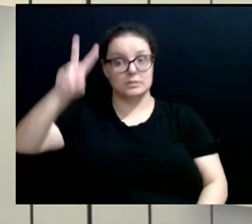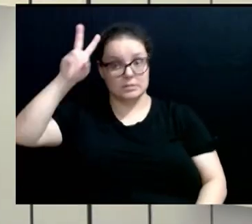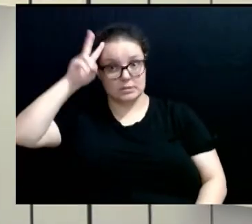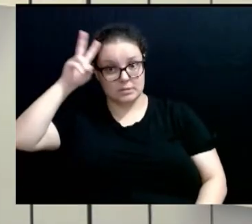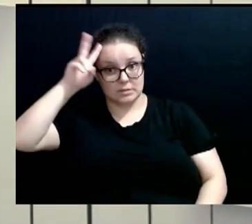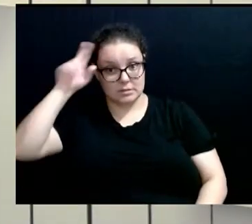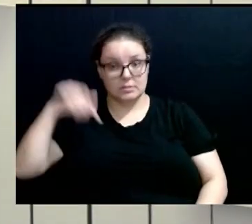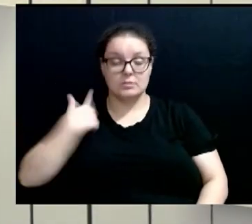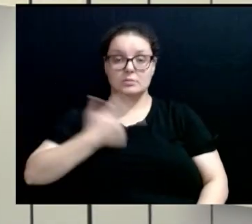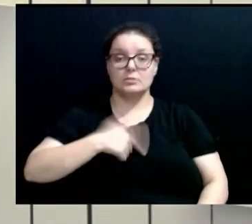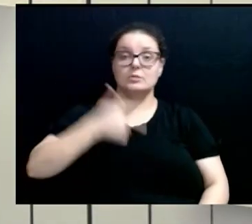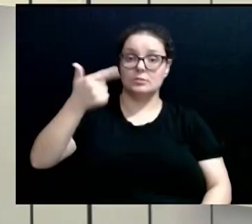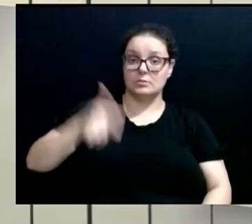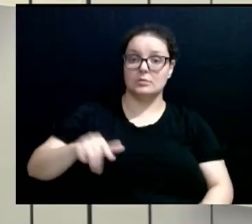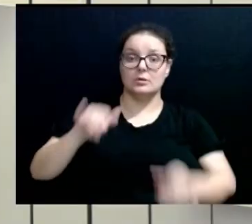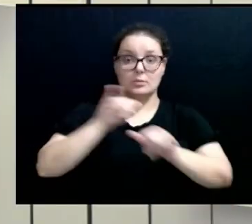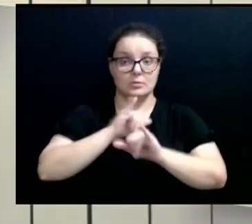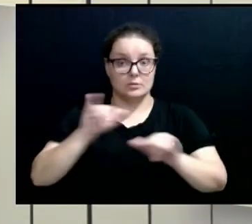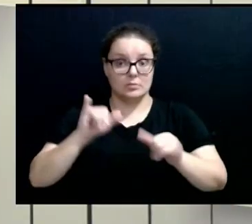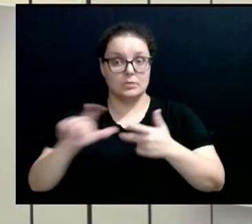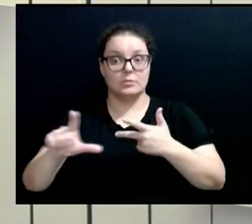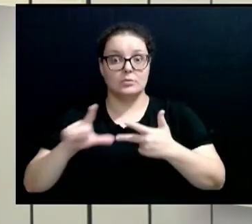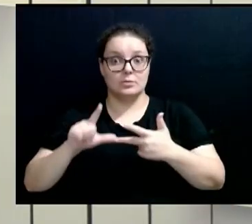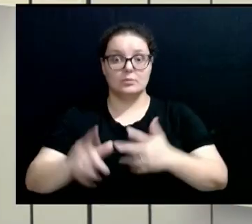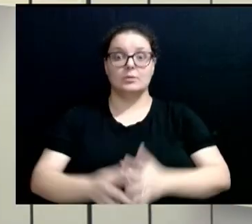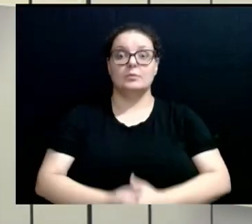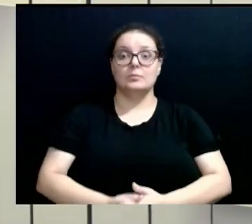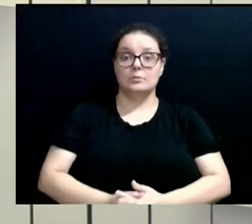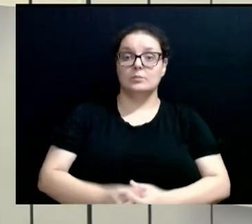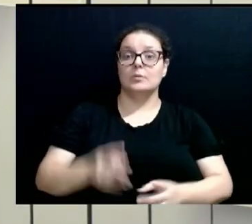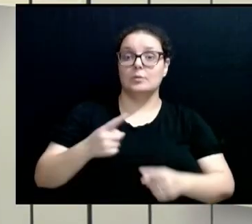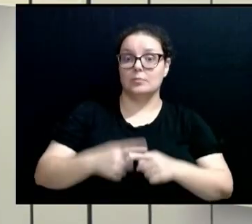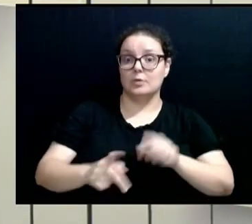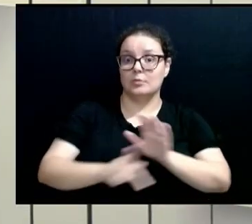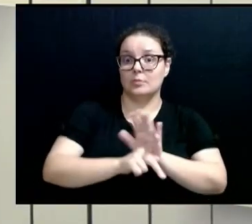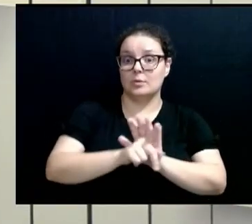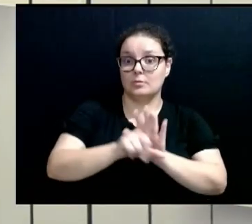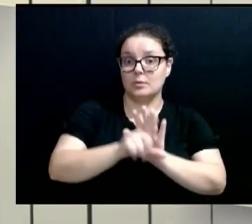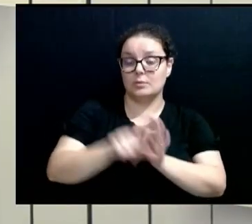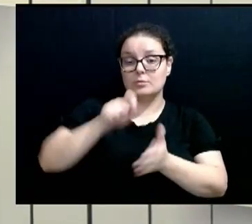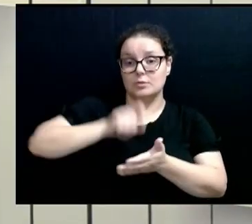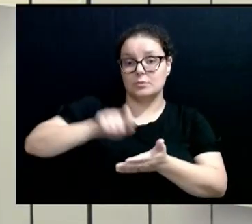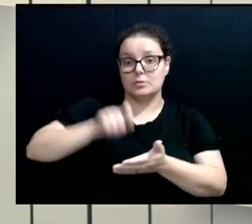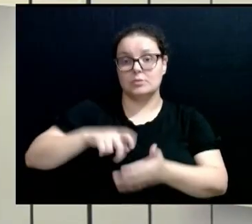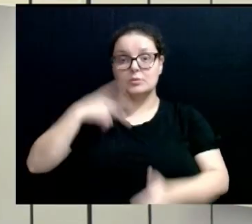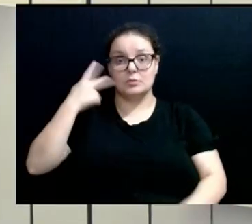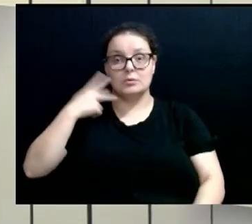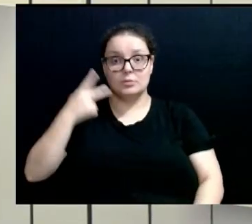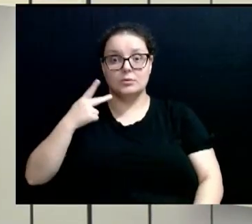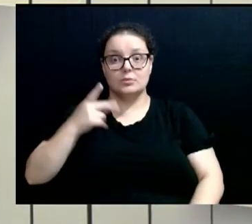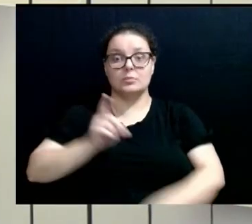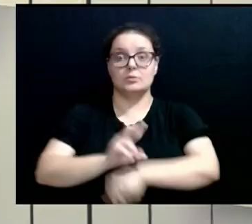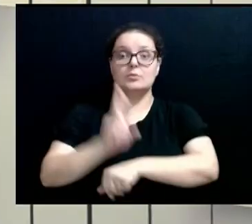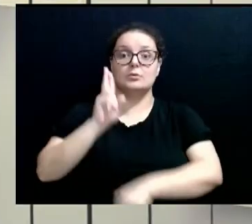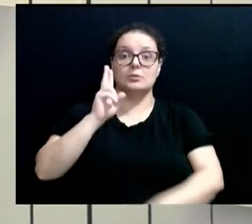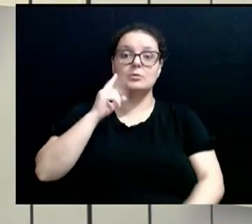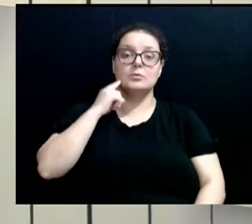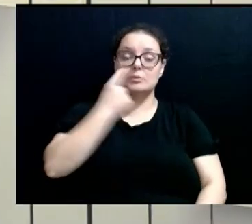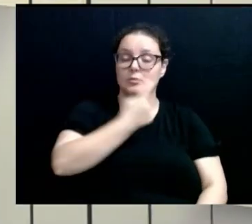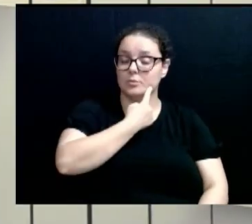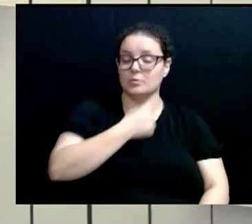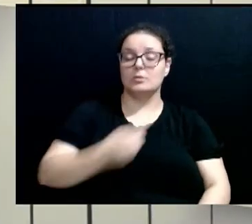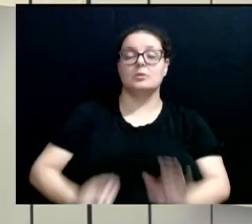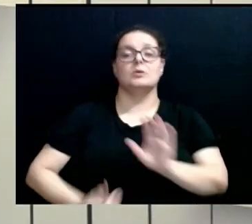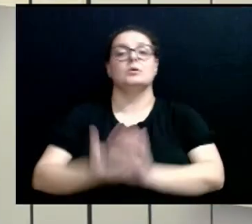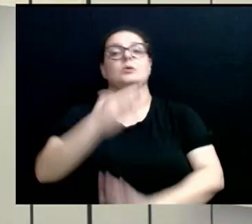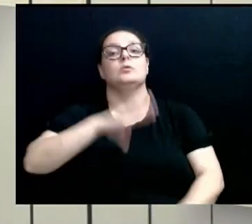com as notícias do Legislativo, porque projeto de lei de autoria do vereador Dr. Ianco quer instituir em Campinas o programa